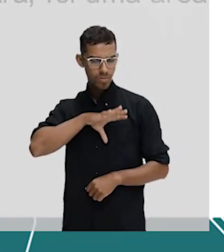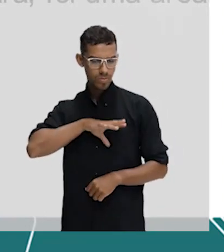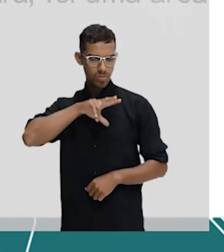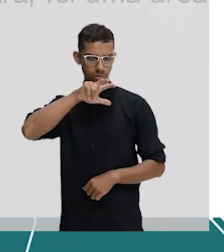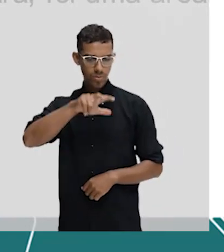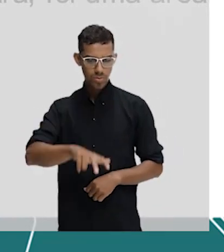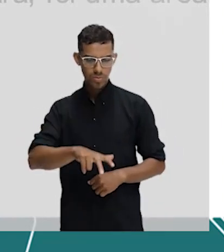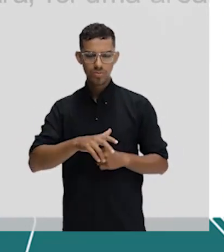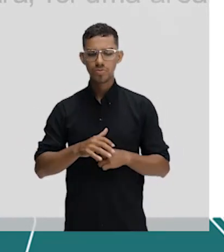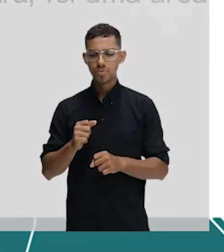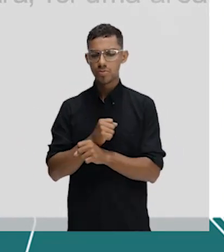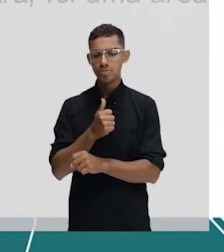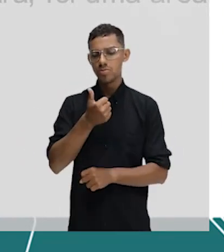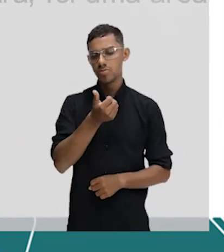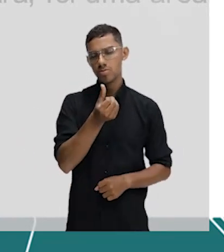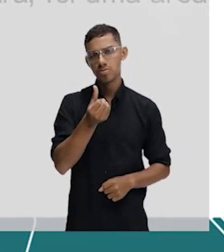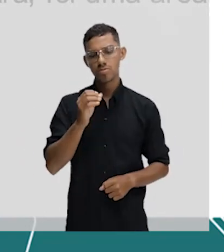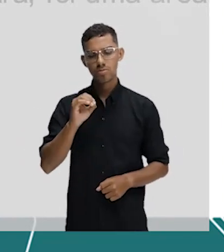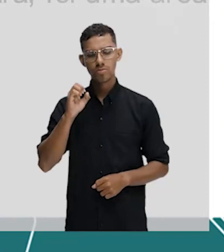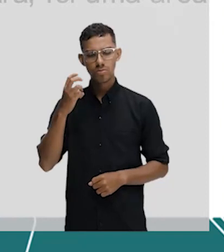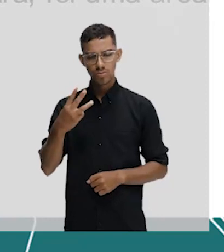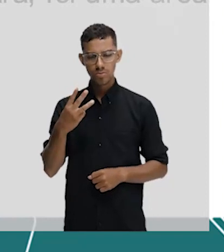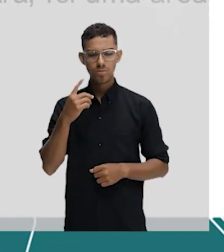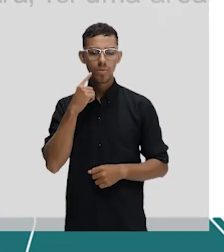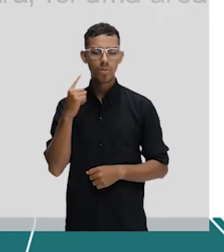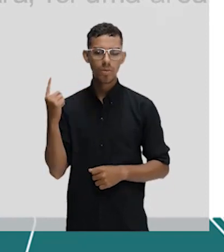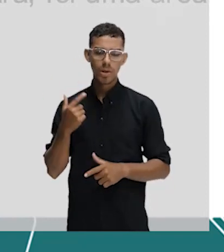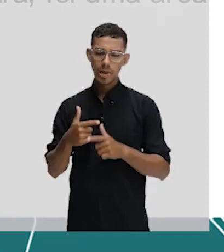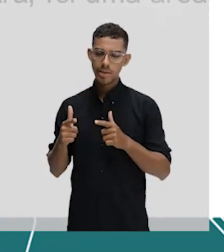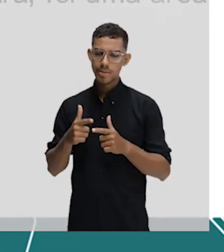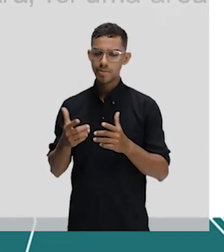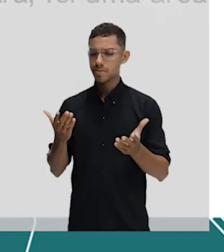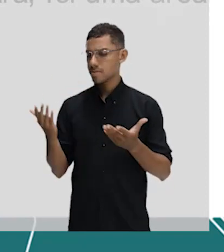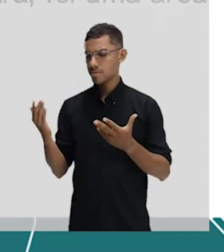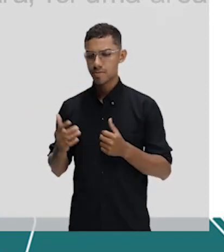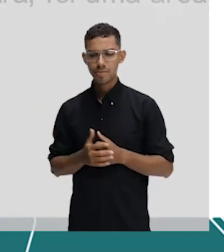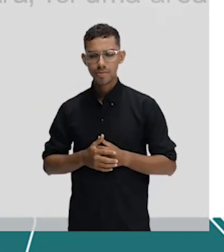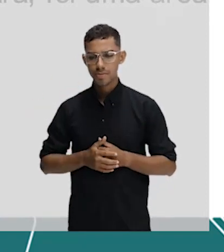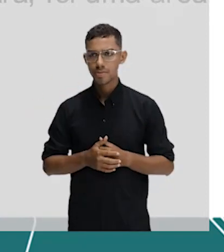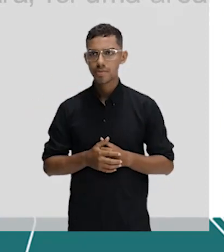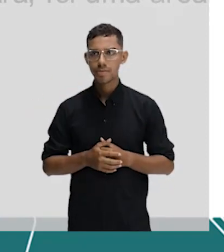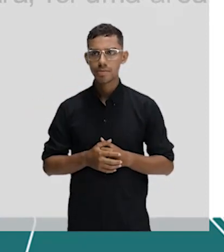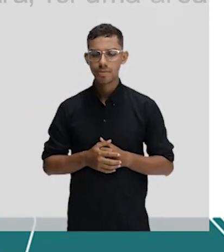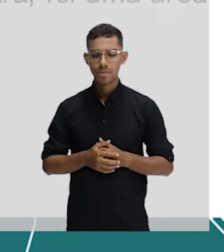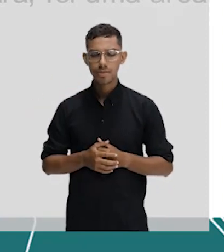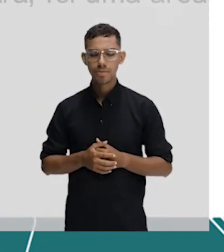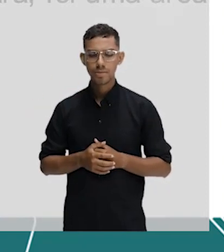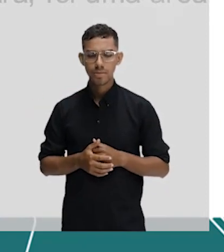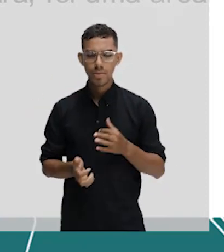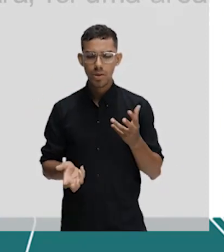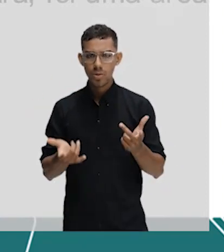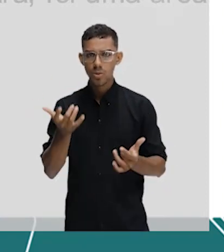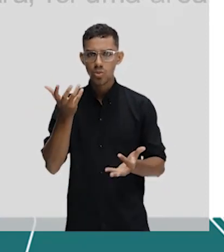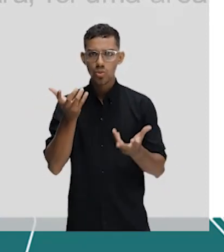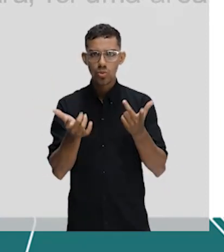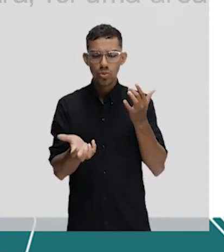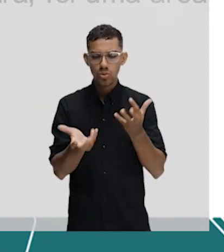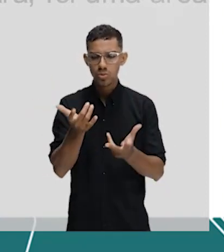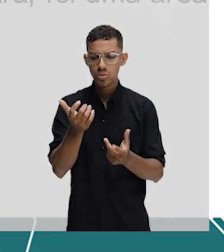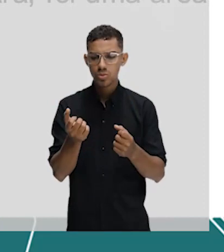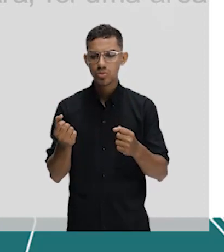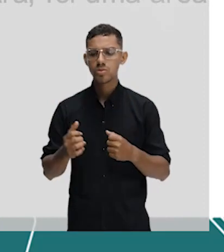galerias, né? E nosso problema é que o Museu Nacional pegou fogo em setembro